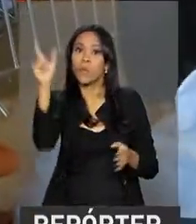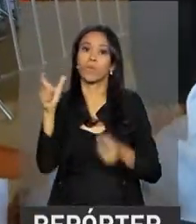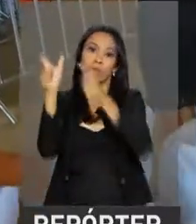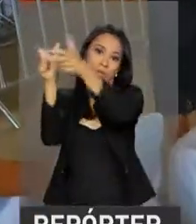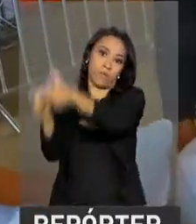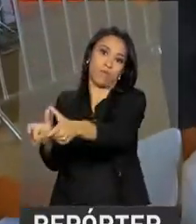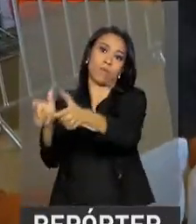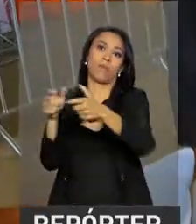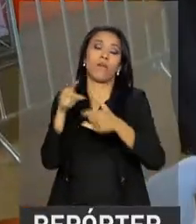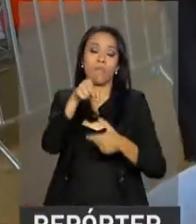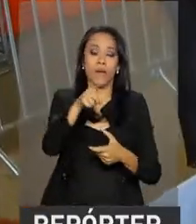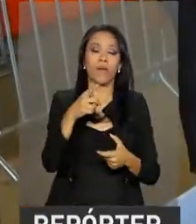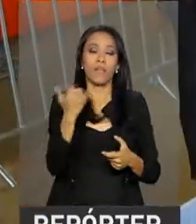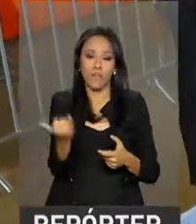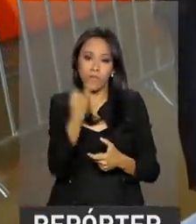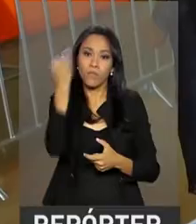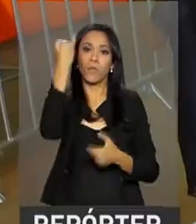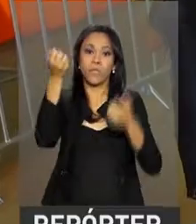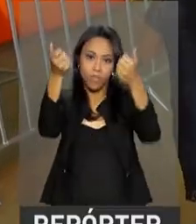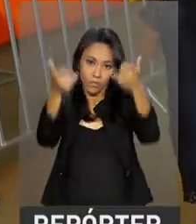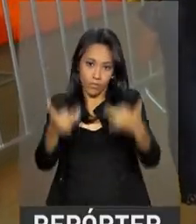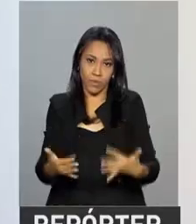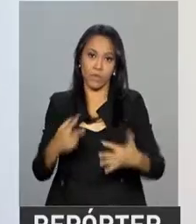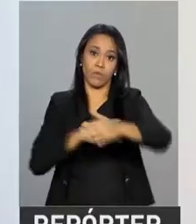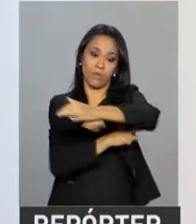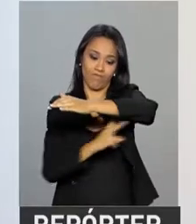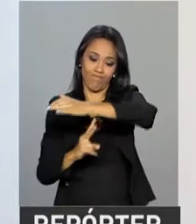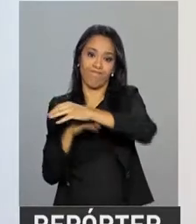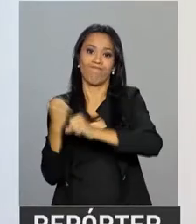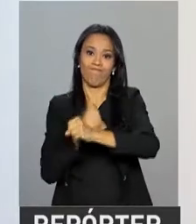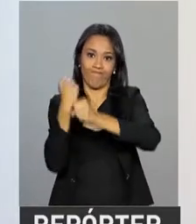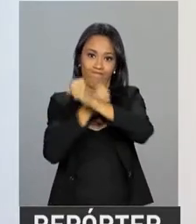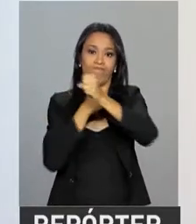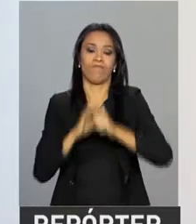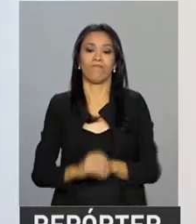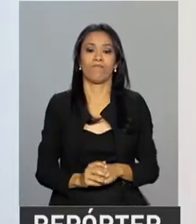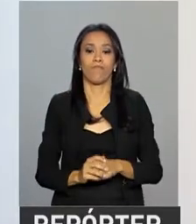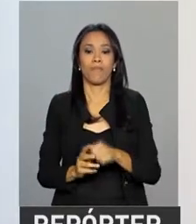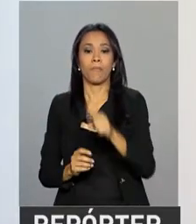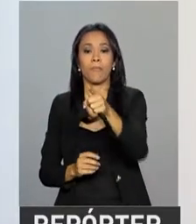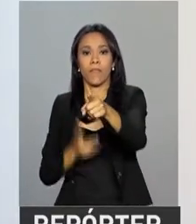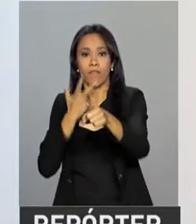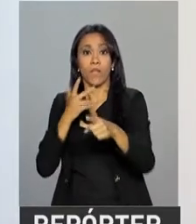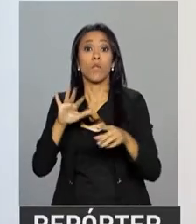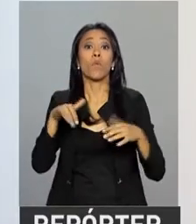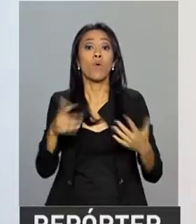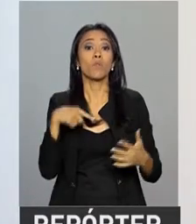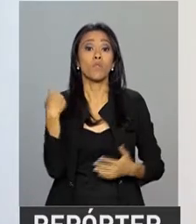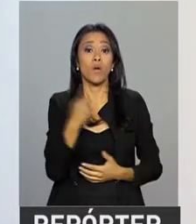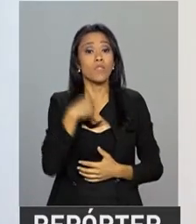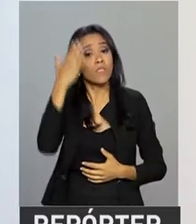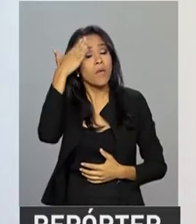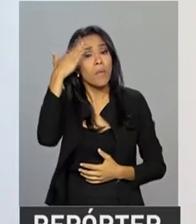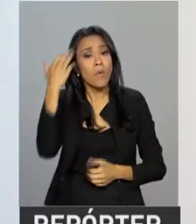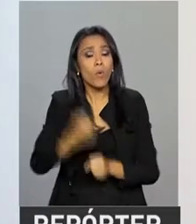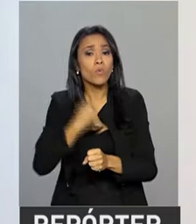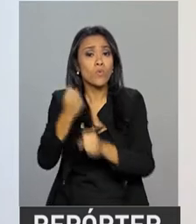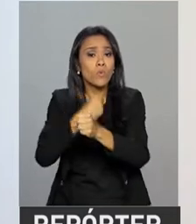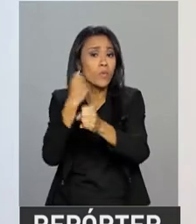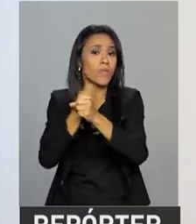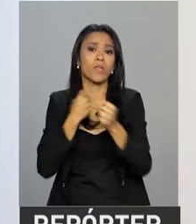importância da obra para a integração das cidades vocês sabem que quando a gente quer construir uma obra não é só em função da obra